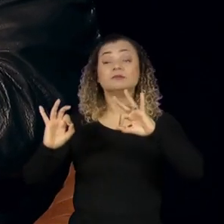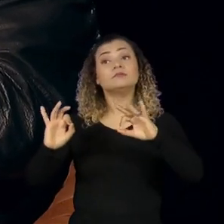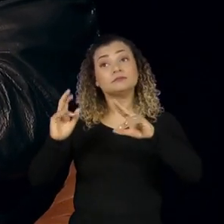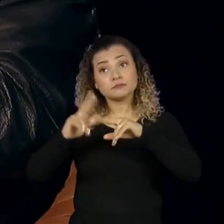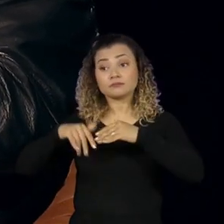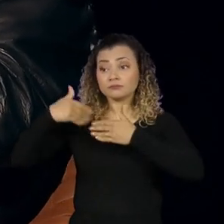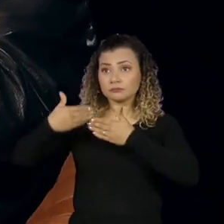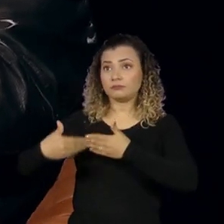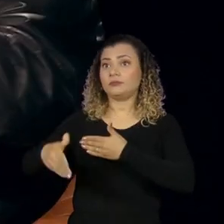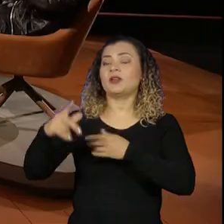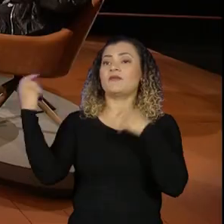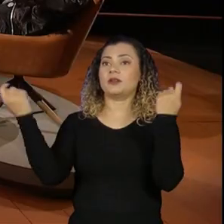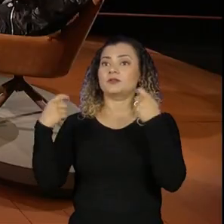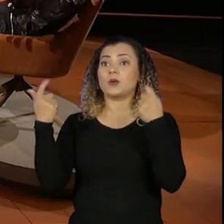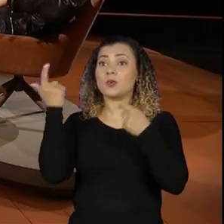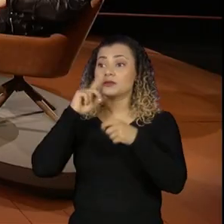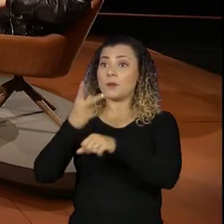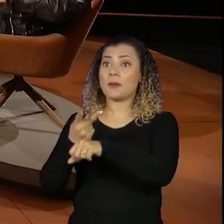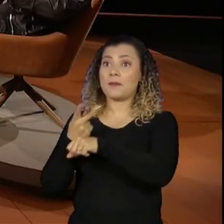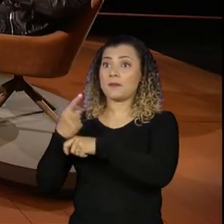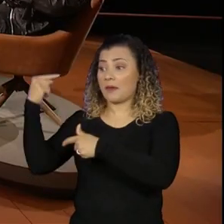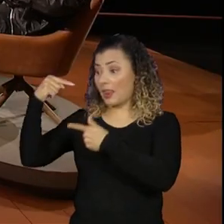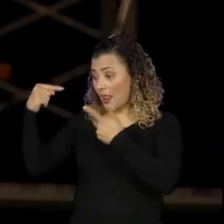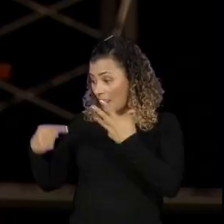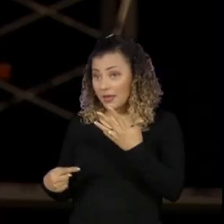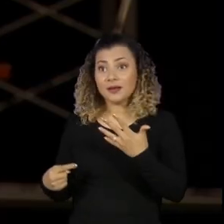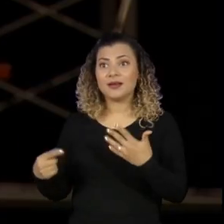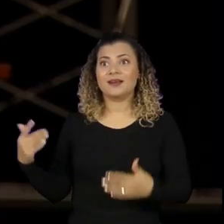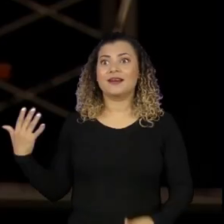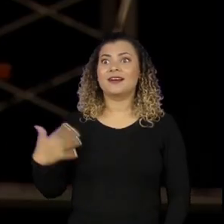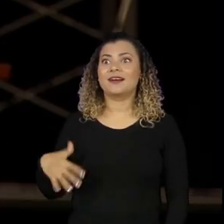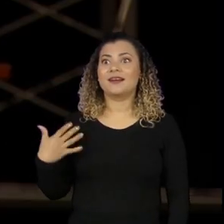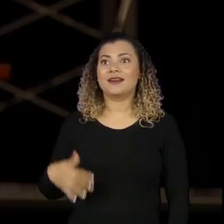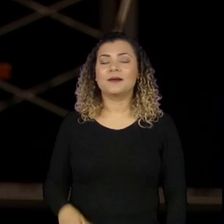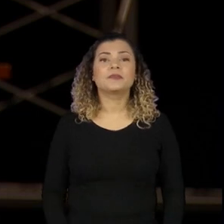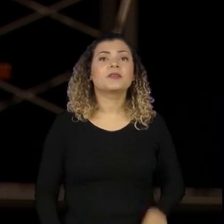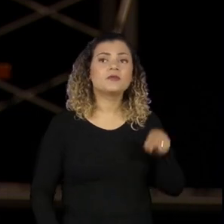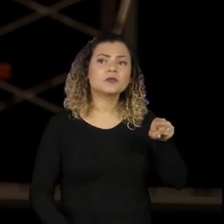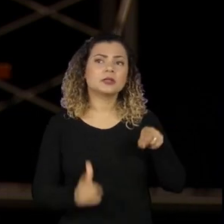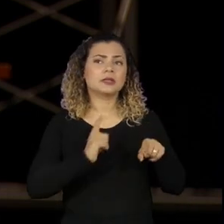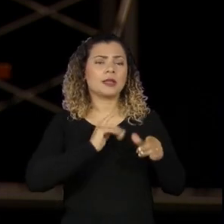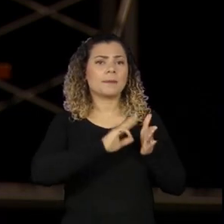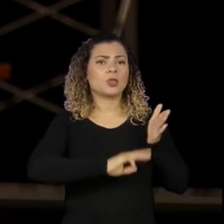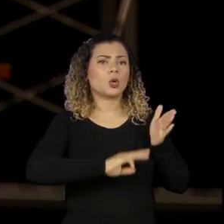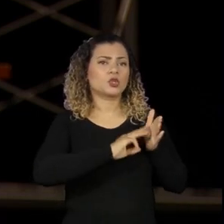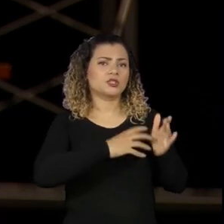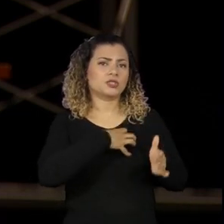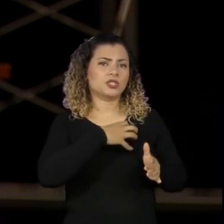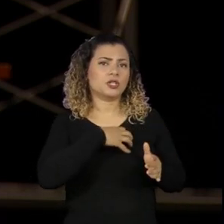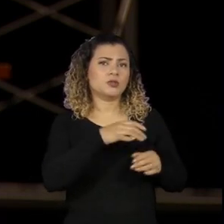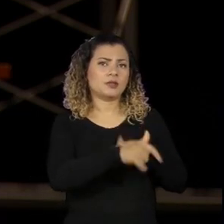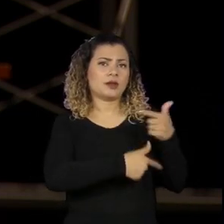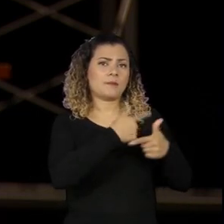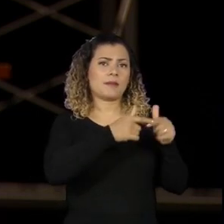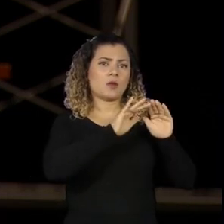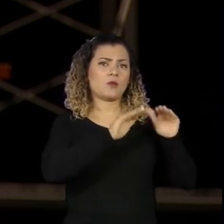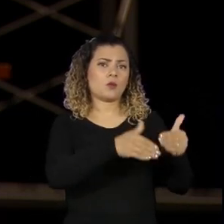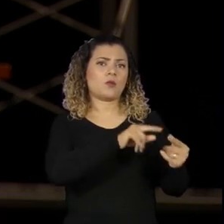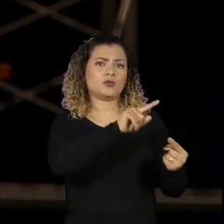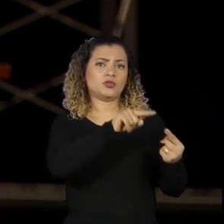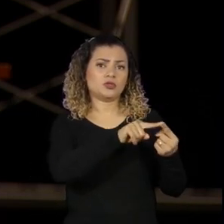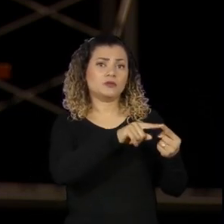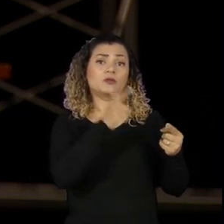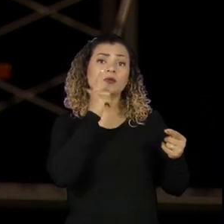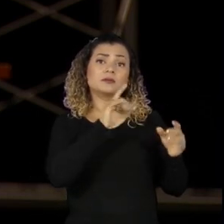partir daquele festival, a ganhar todos os prêmios em festivais que a gente ia. Você tem um método de trabalho bem objetivo, né? E você dá uma